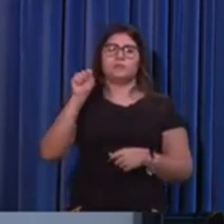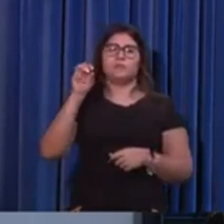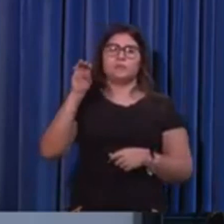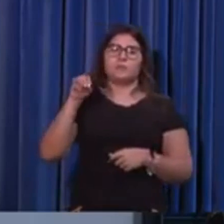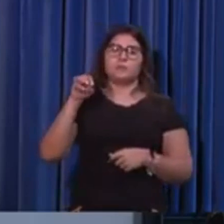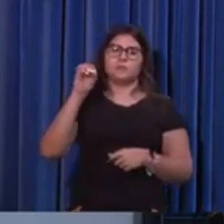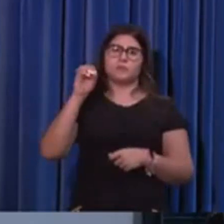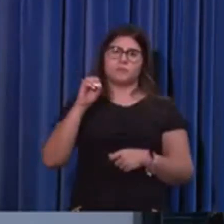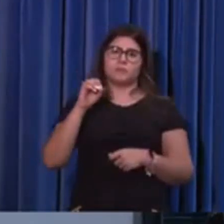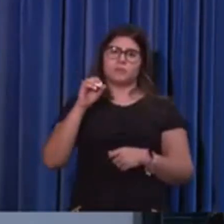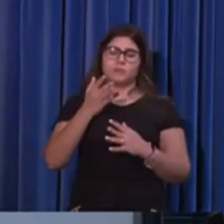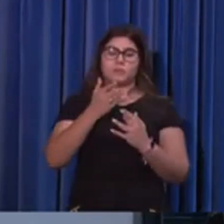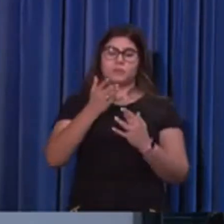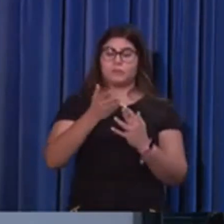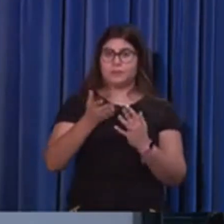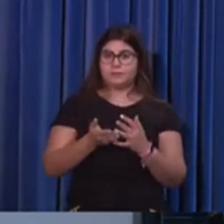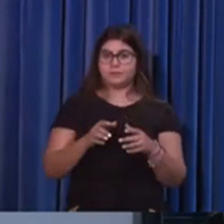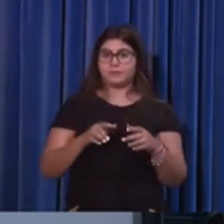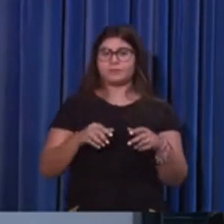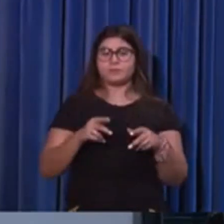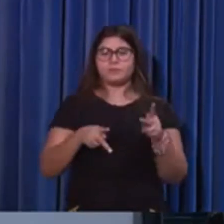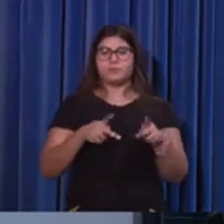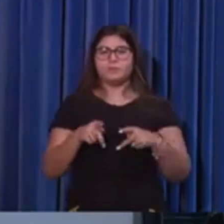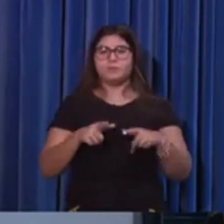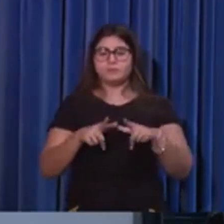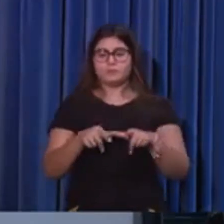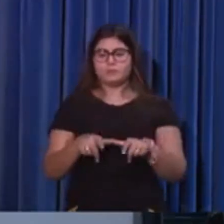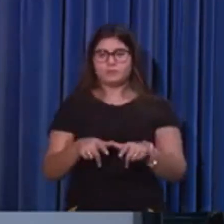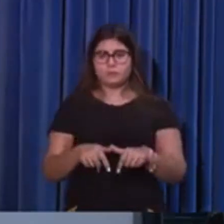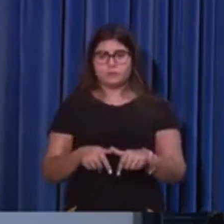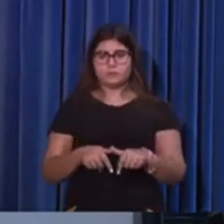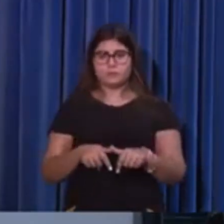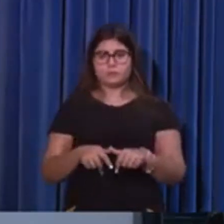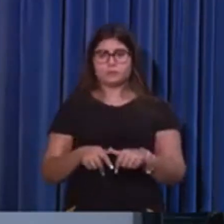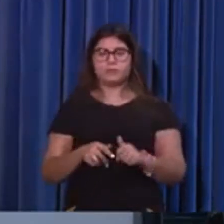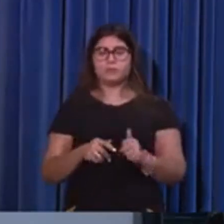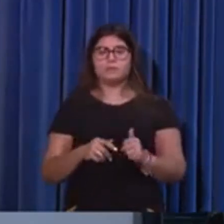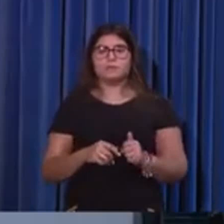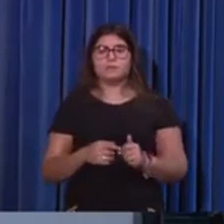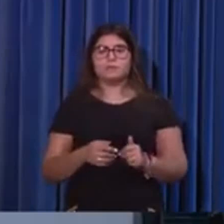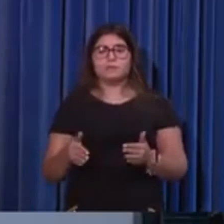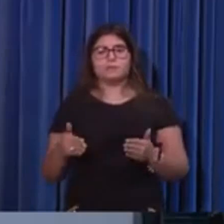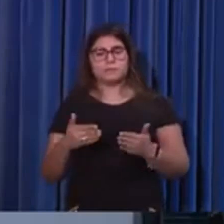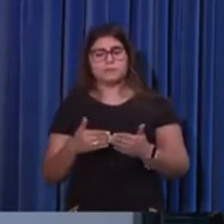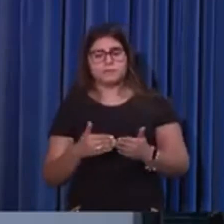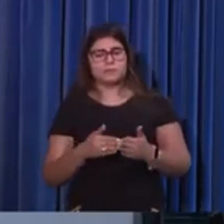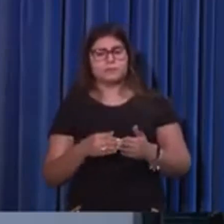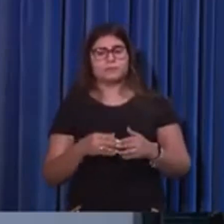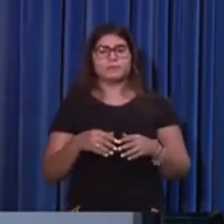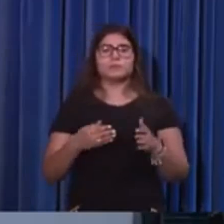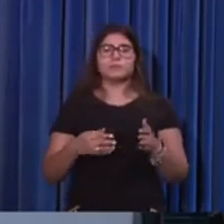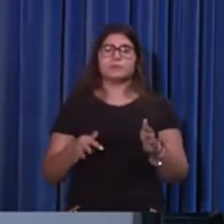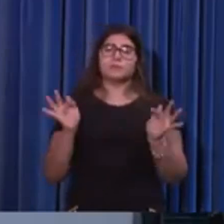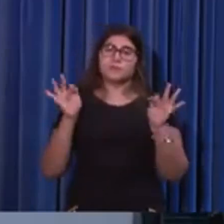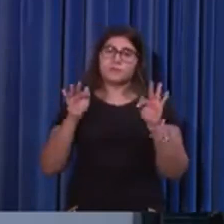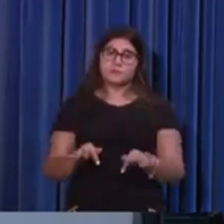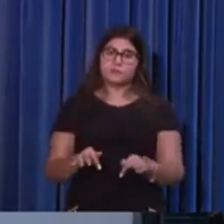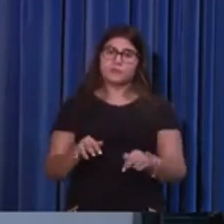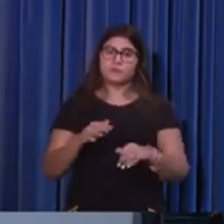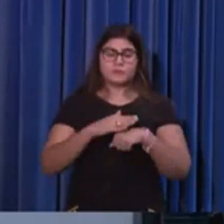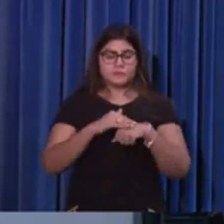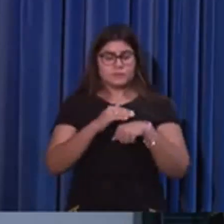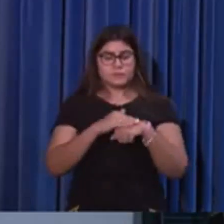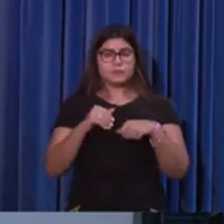dentre o povo de Israel permaneceu até o fim do diálogo com o profeta Malaquias. E o versículo 13 diz